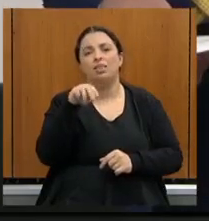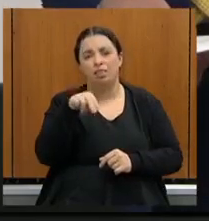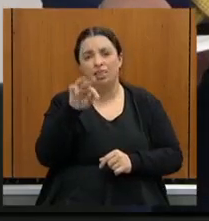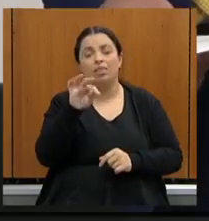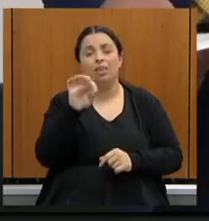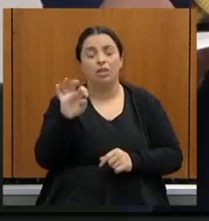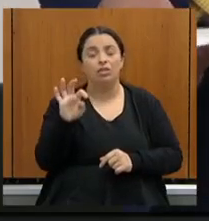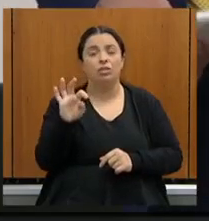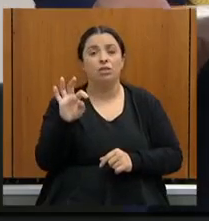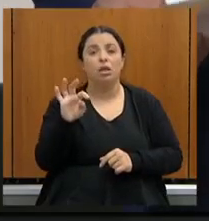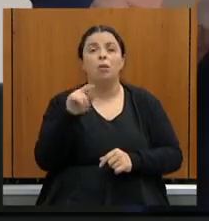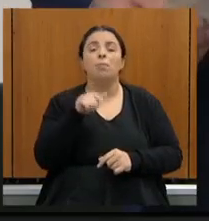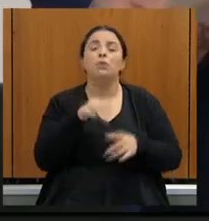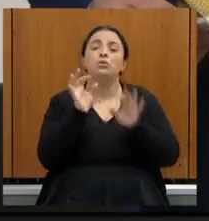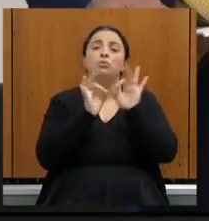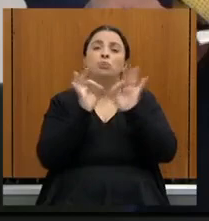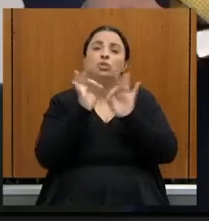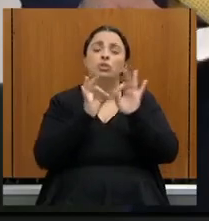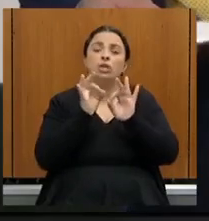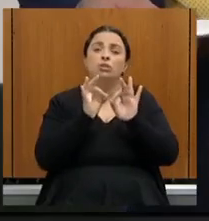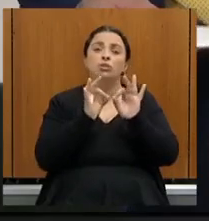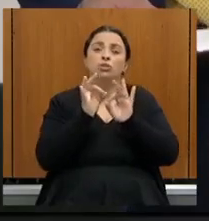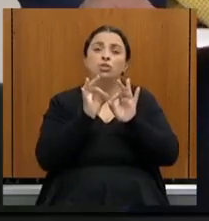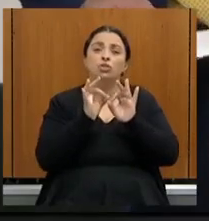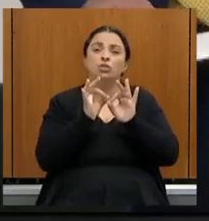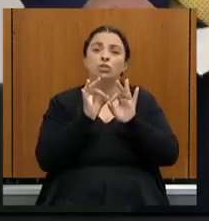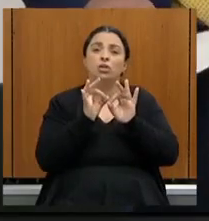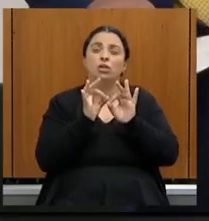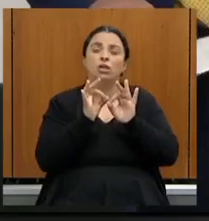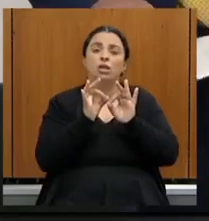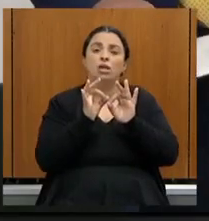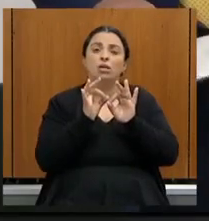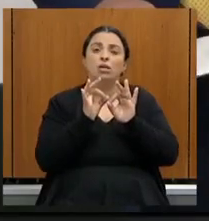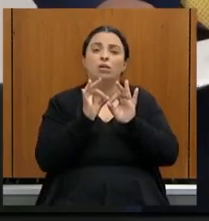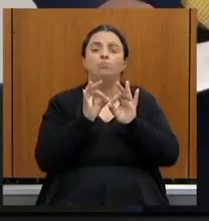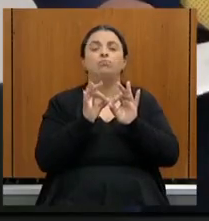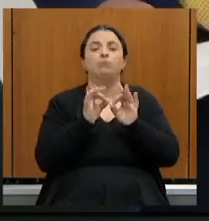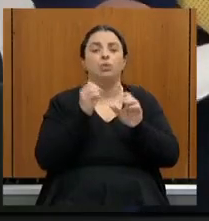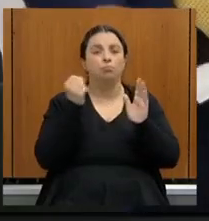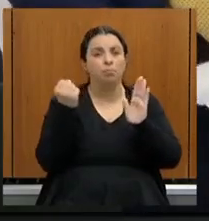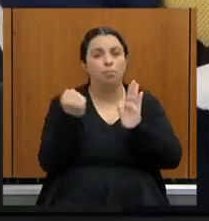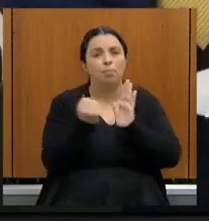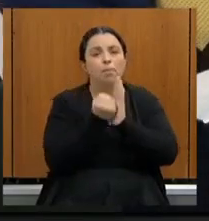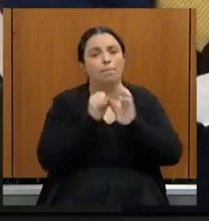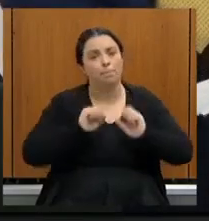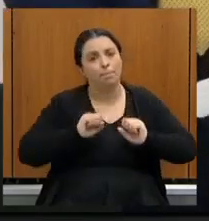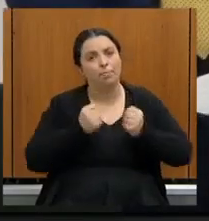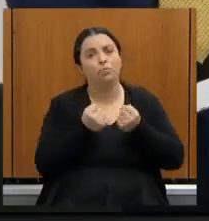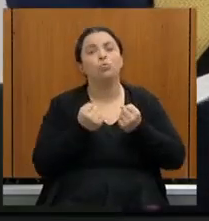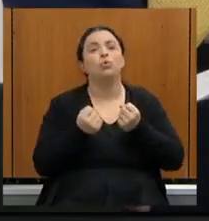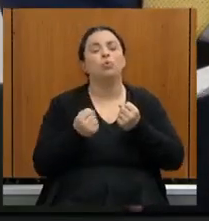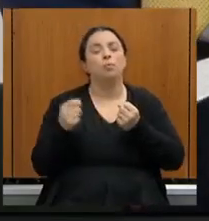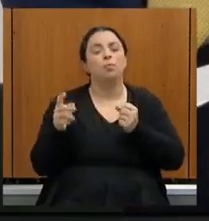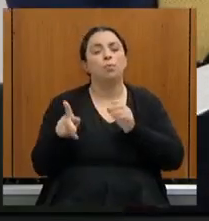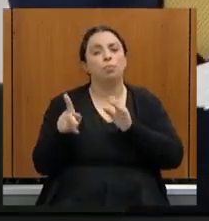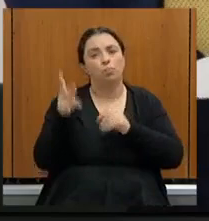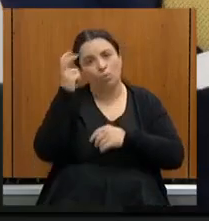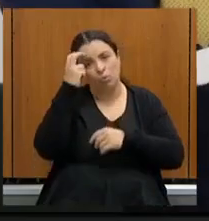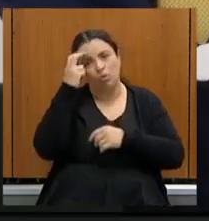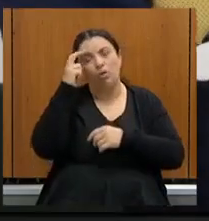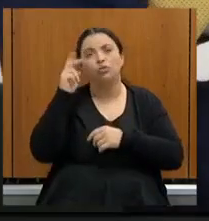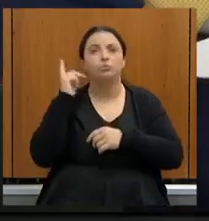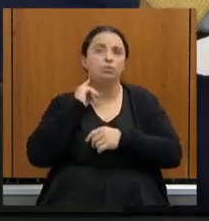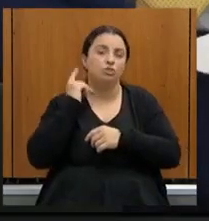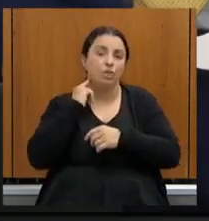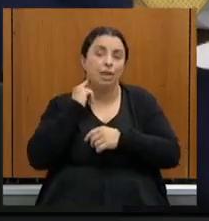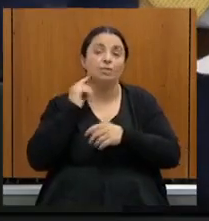identificação e proteção do patrimônio cultural de Minas Gerais e